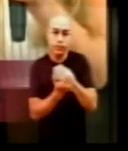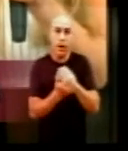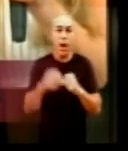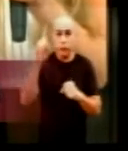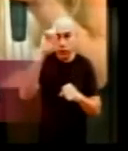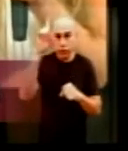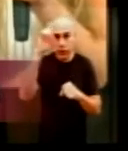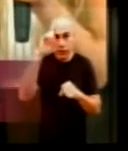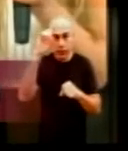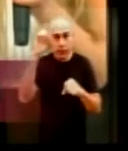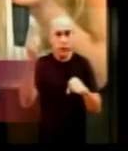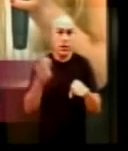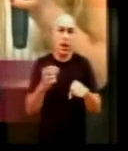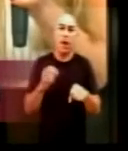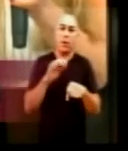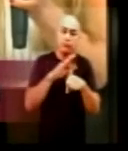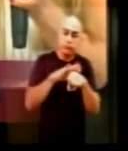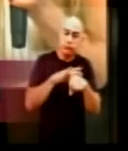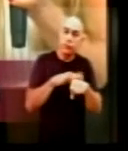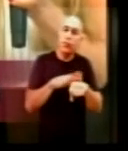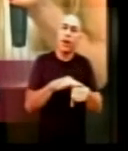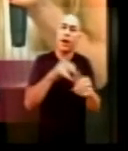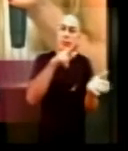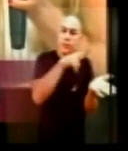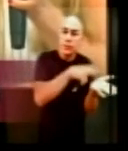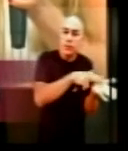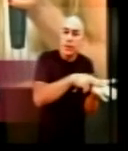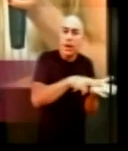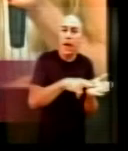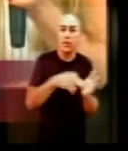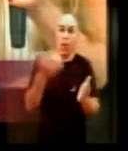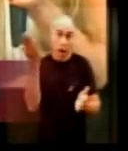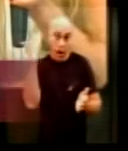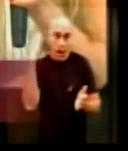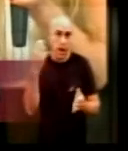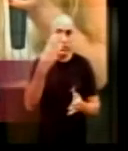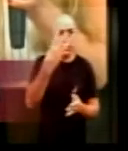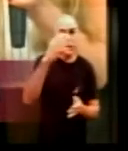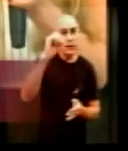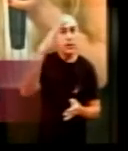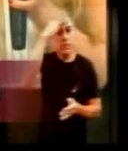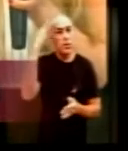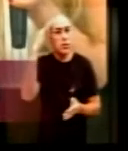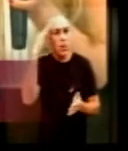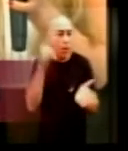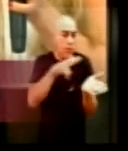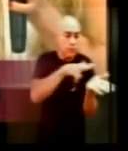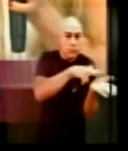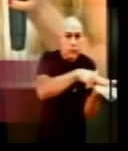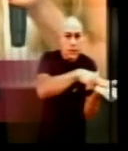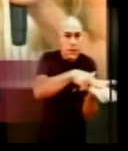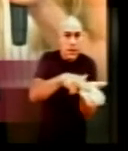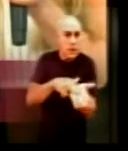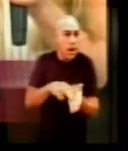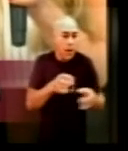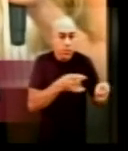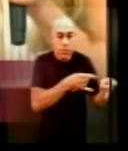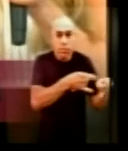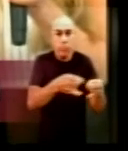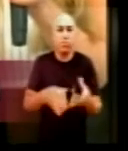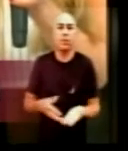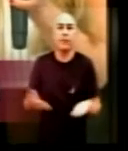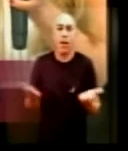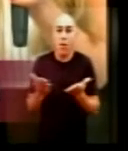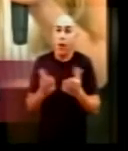dia, que já chegamos a ter 30 casos internados por dia, novos 30 casos. Então, isso é bastante importante, ver